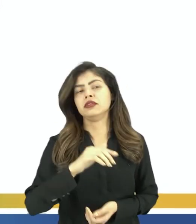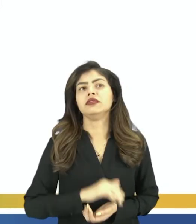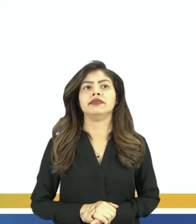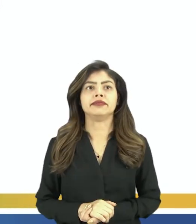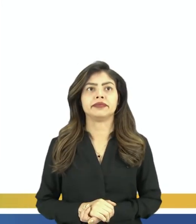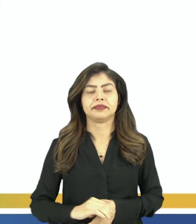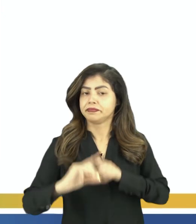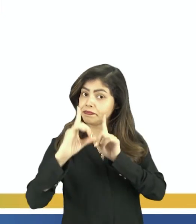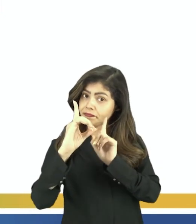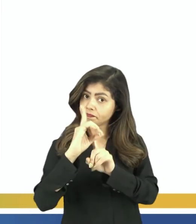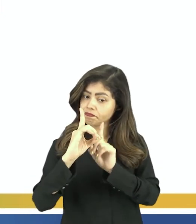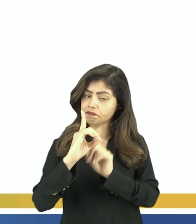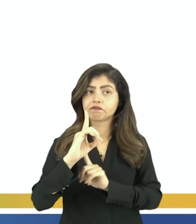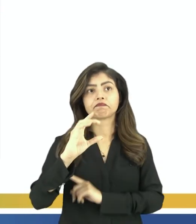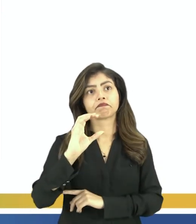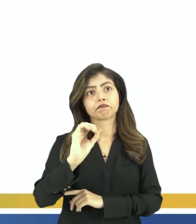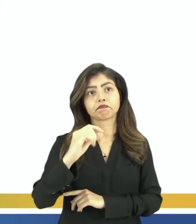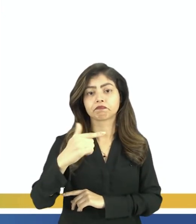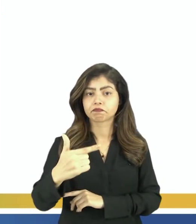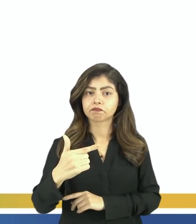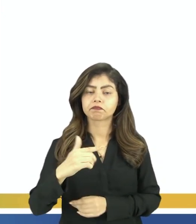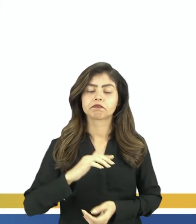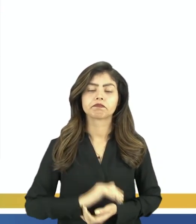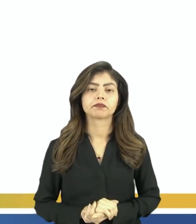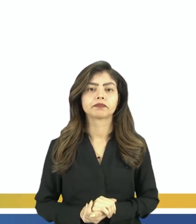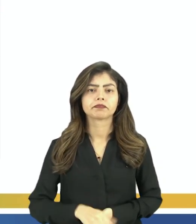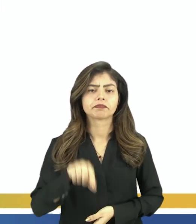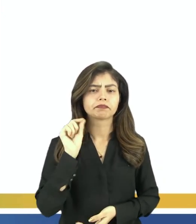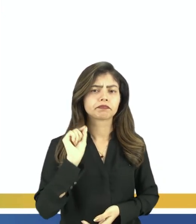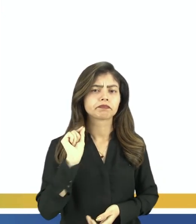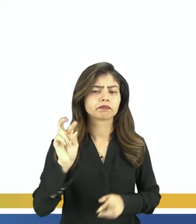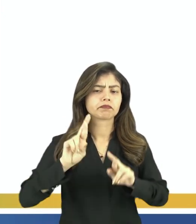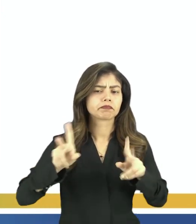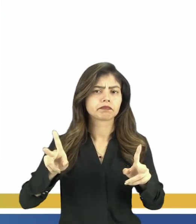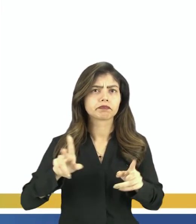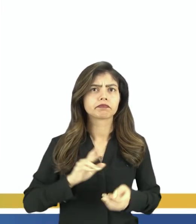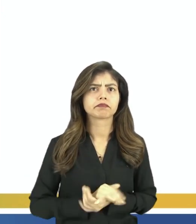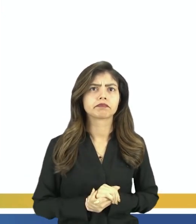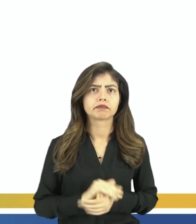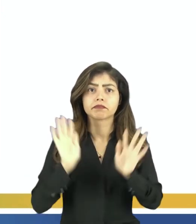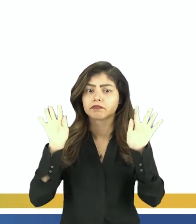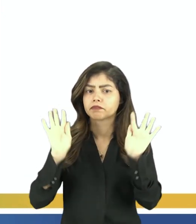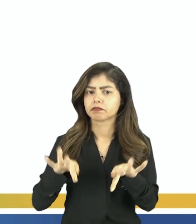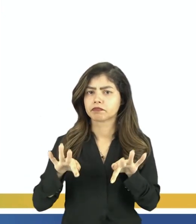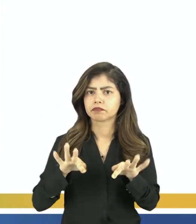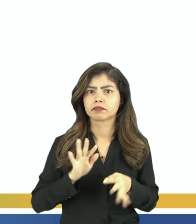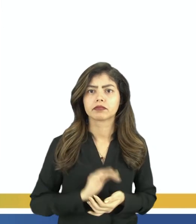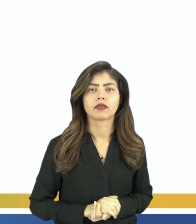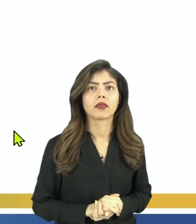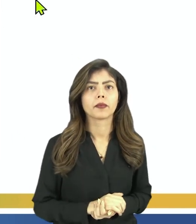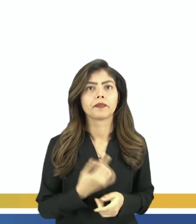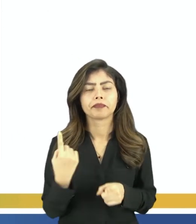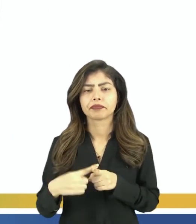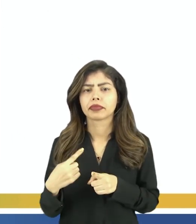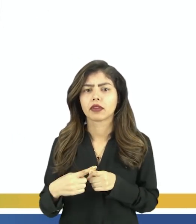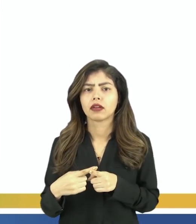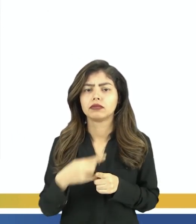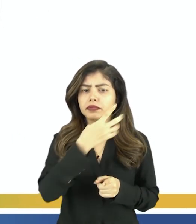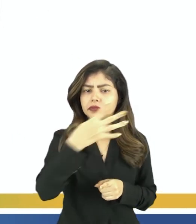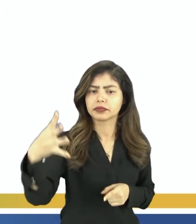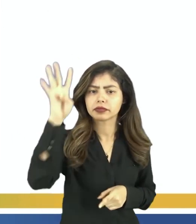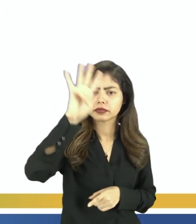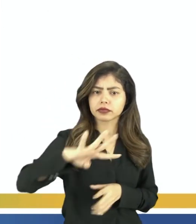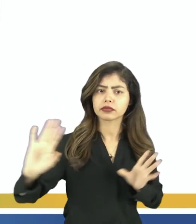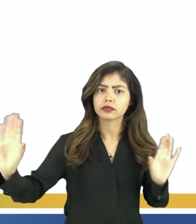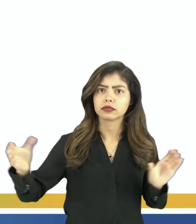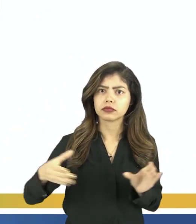a letra D, que tem 2 oxigênios. E o que vai diferenciar? A terminação, porque ele quer que a gente complete essa tabela.